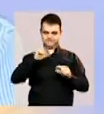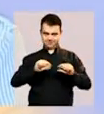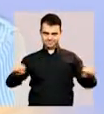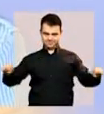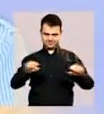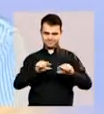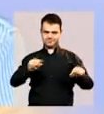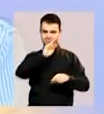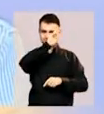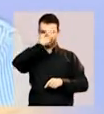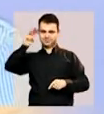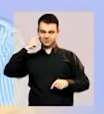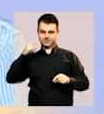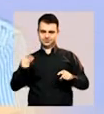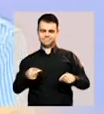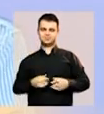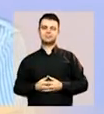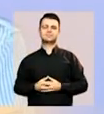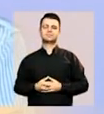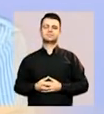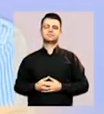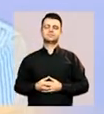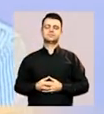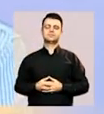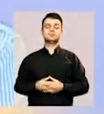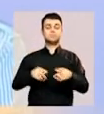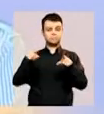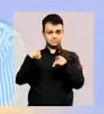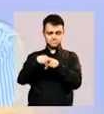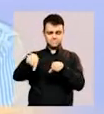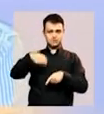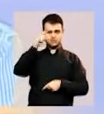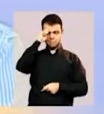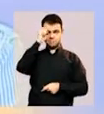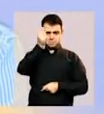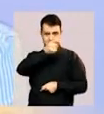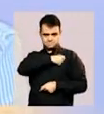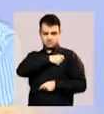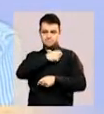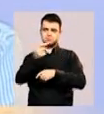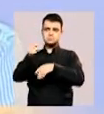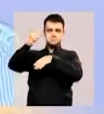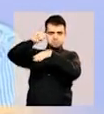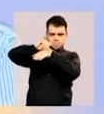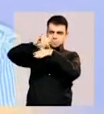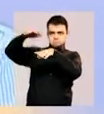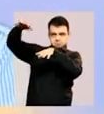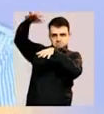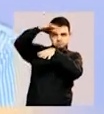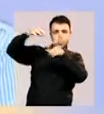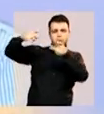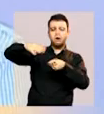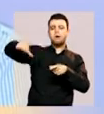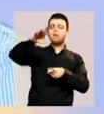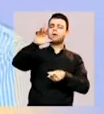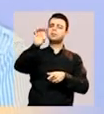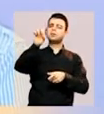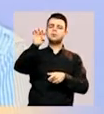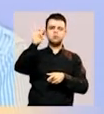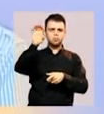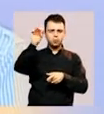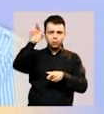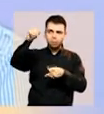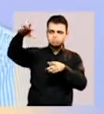iesec.org.br. E a gente também fica no WeTworking, que é um coworking, né, compartilhado, um escritório compartilhado lá na Redentora, na